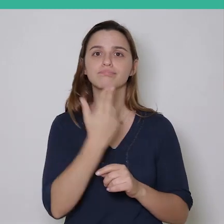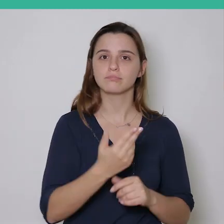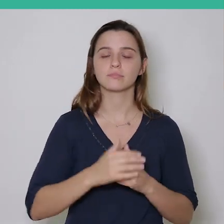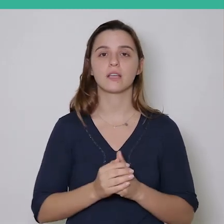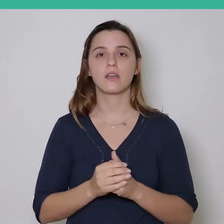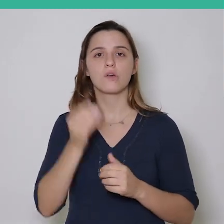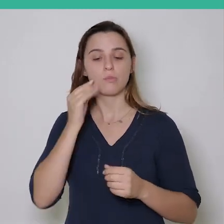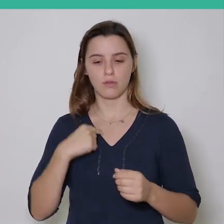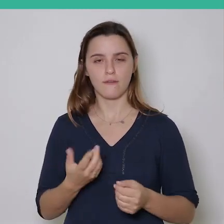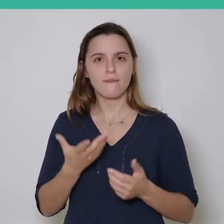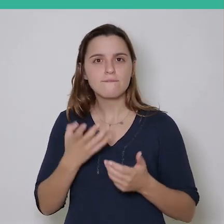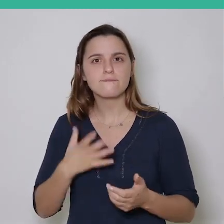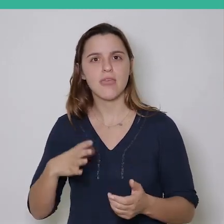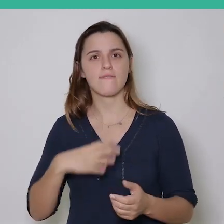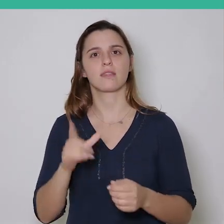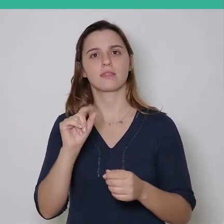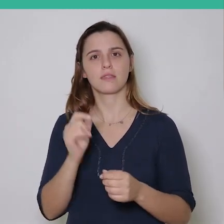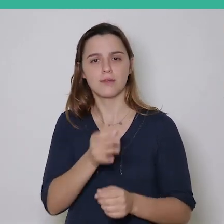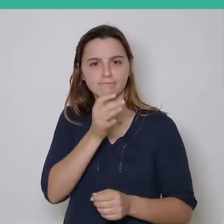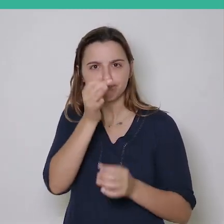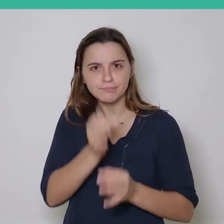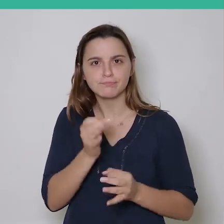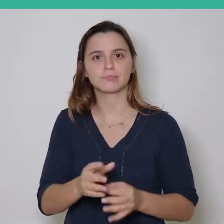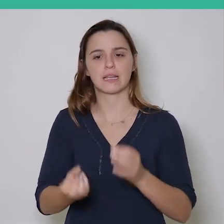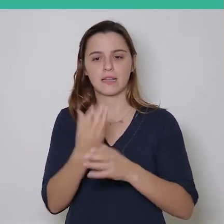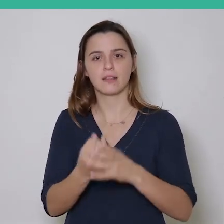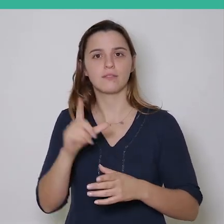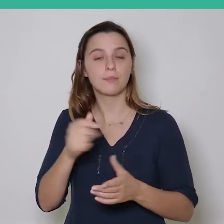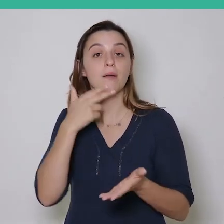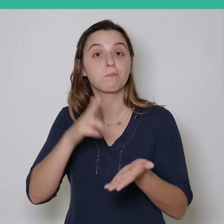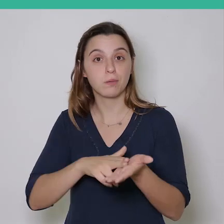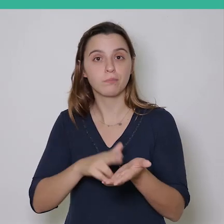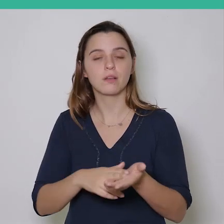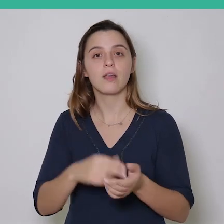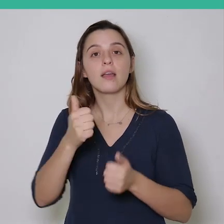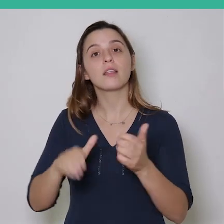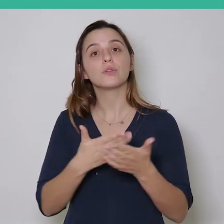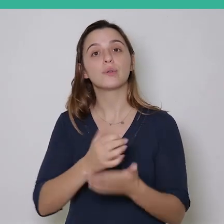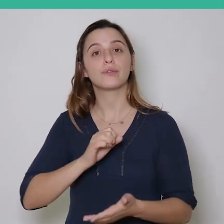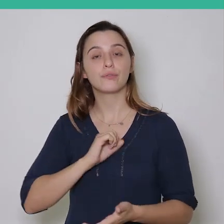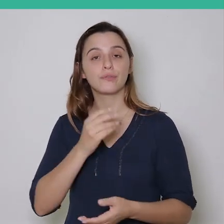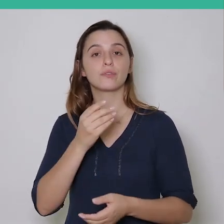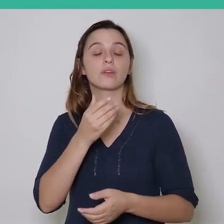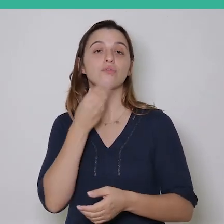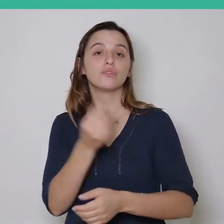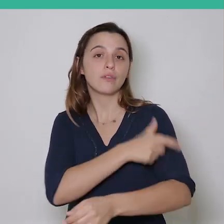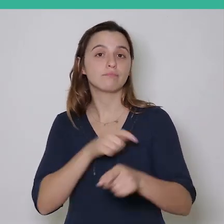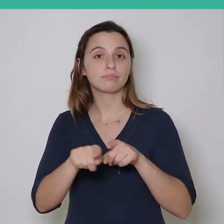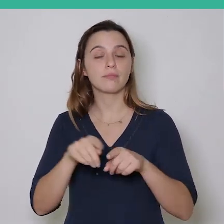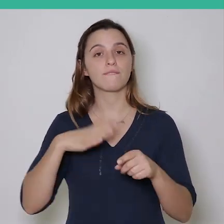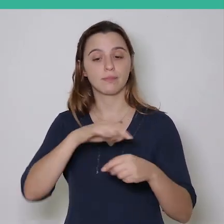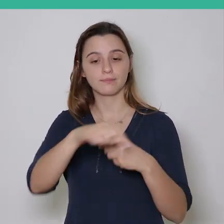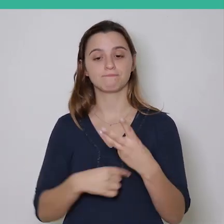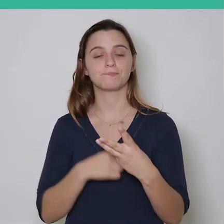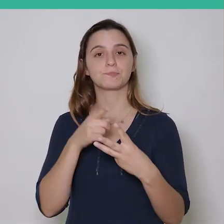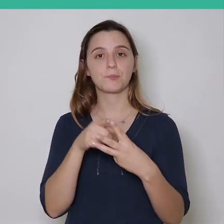sendo ambiciosa, assertiva, criativa, mas também realista. Com a minha candidatura ao jovem autarca, pretendo implementar 3